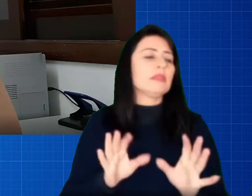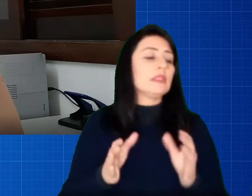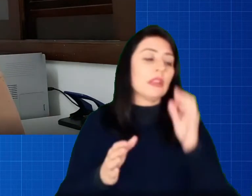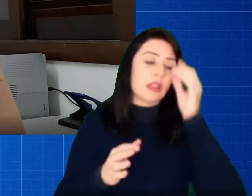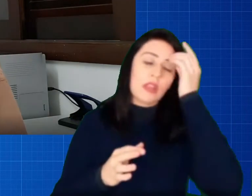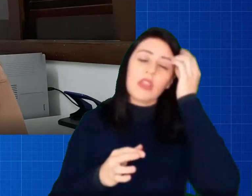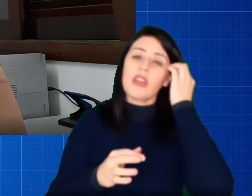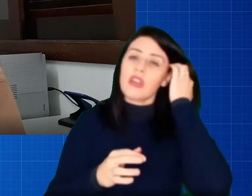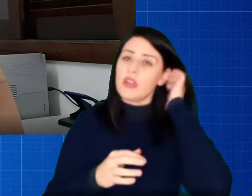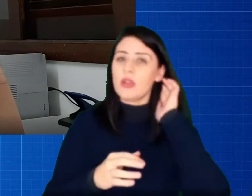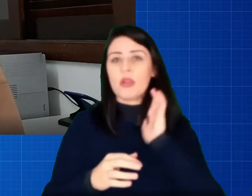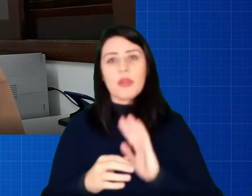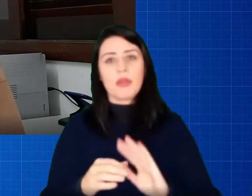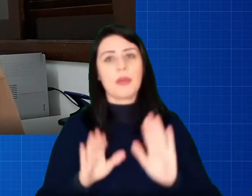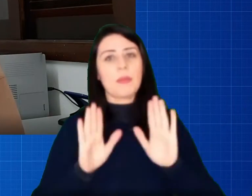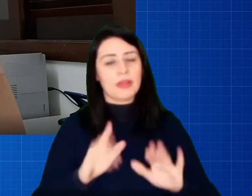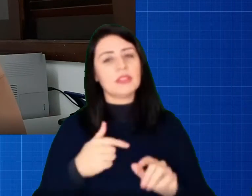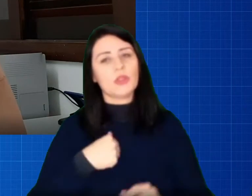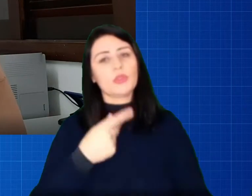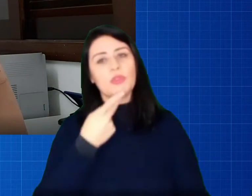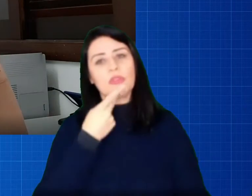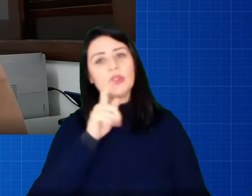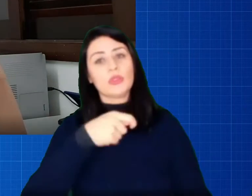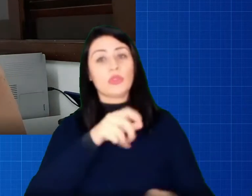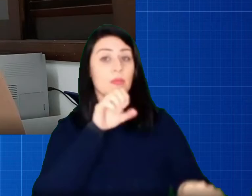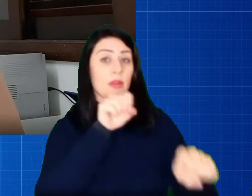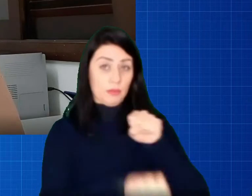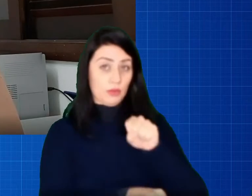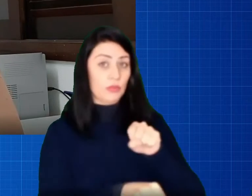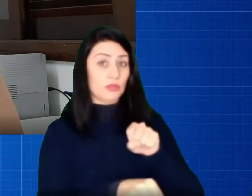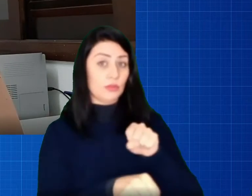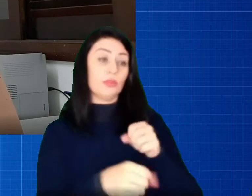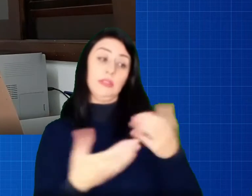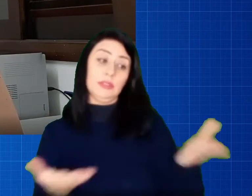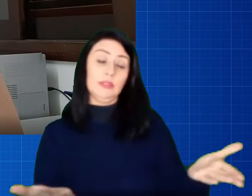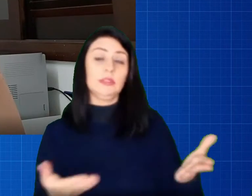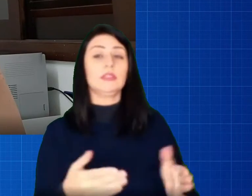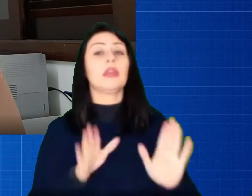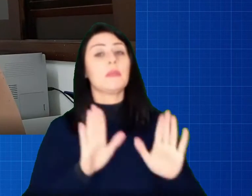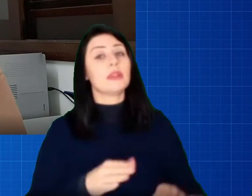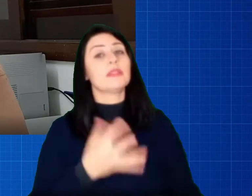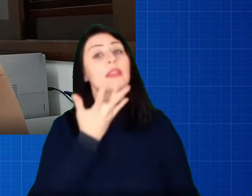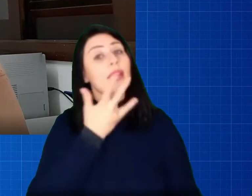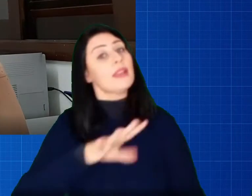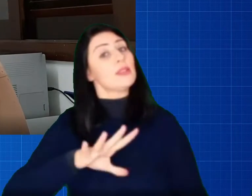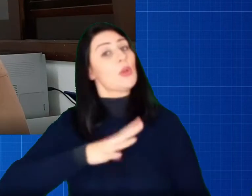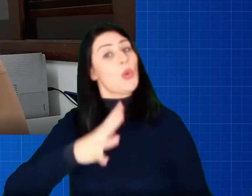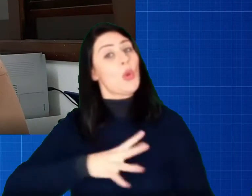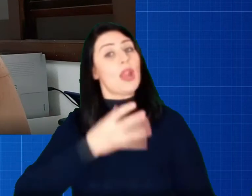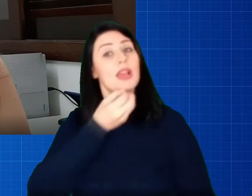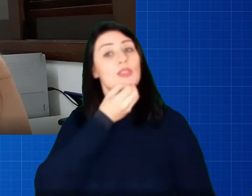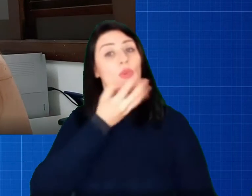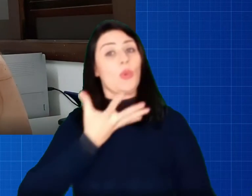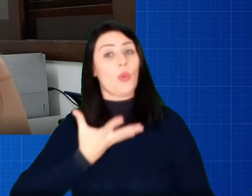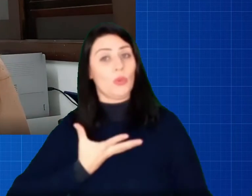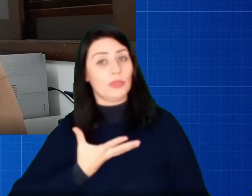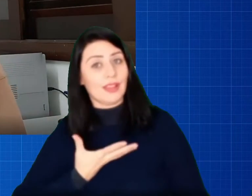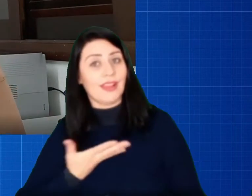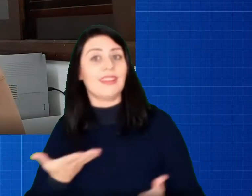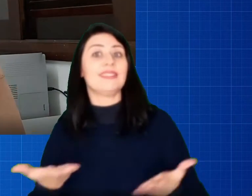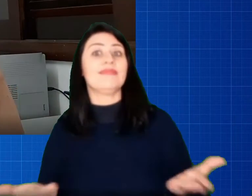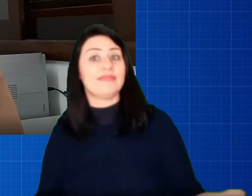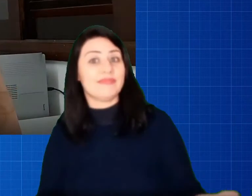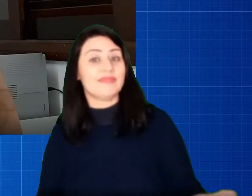informação pequena, não é nem uma informação muito grande, assim, sabe? Né, eu estou falando numa relação de abuso, mas às vezes é uma coisa muito